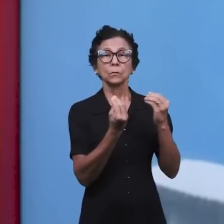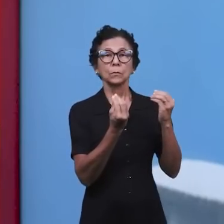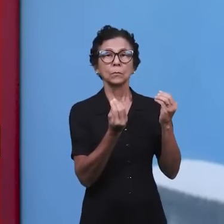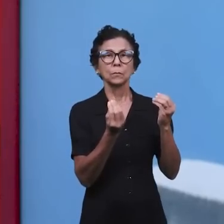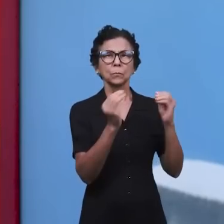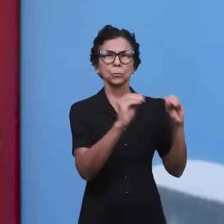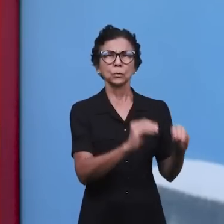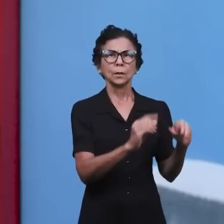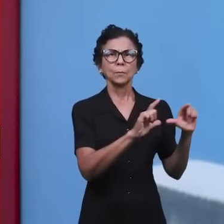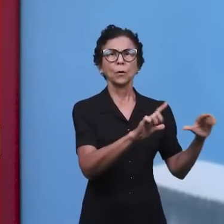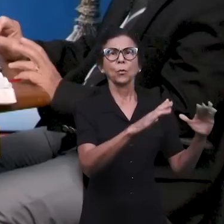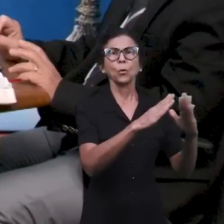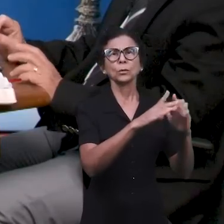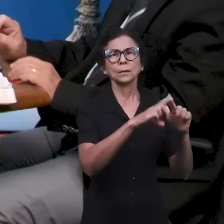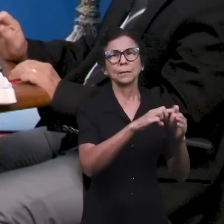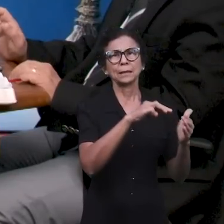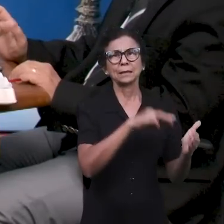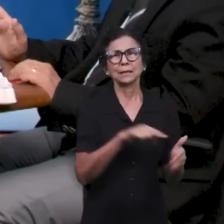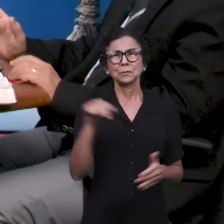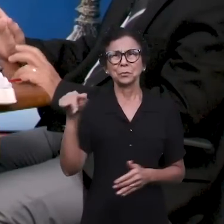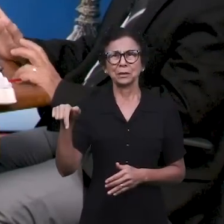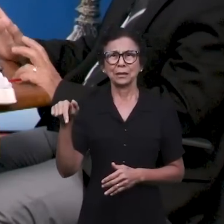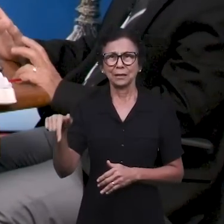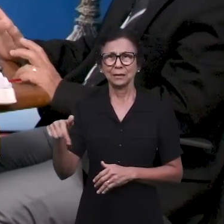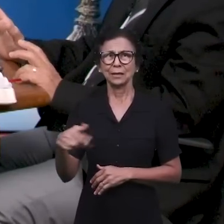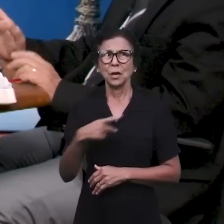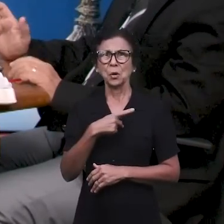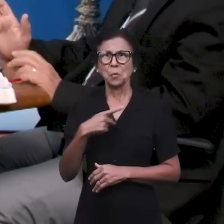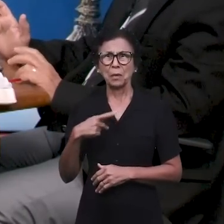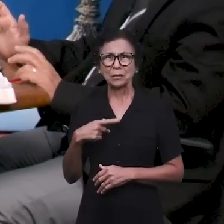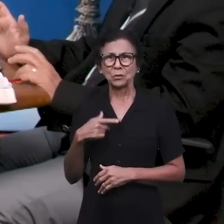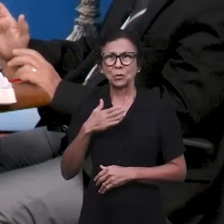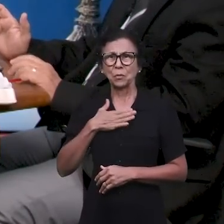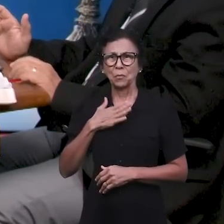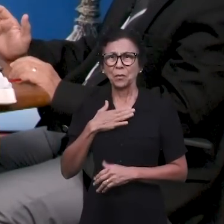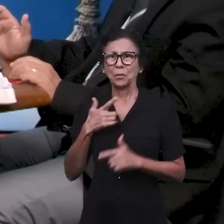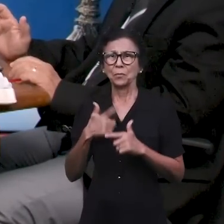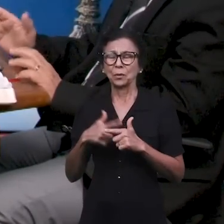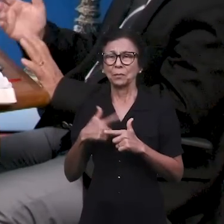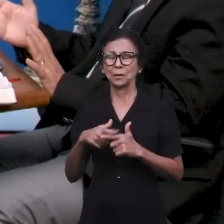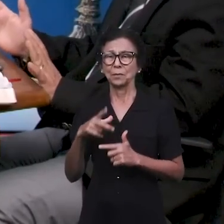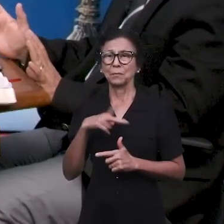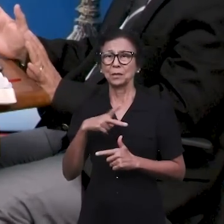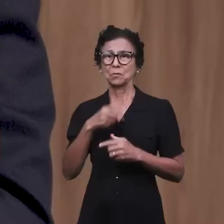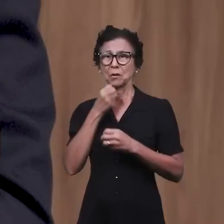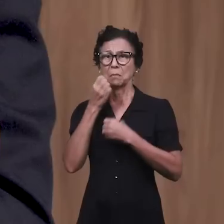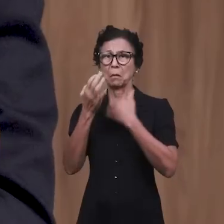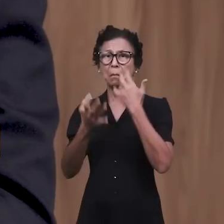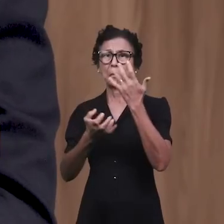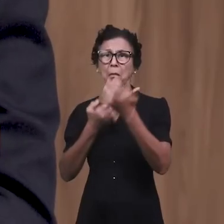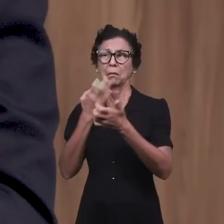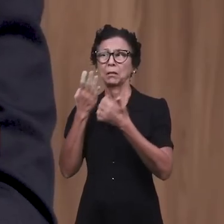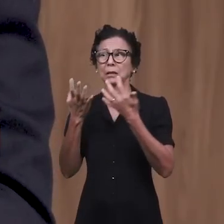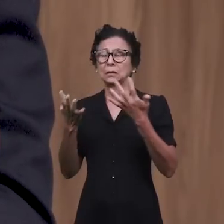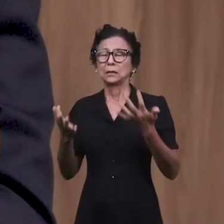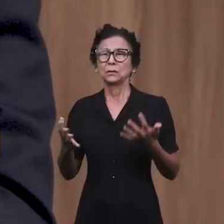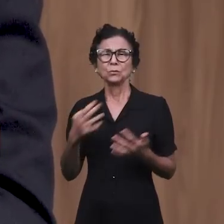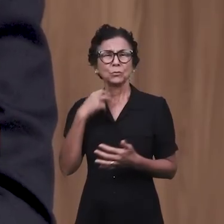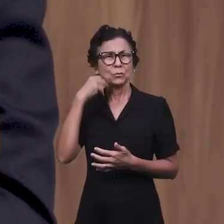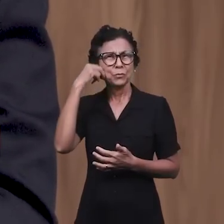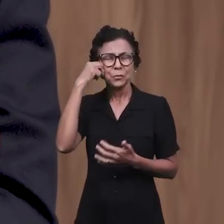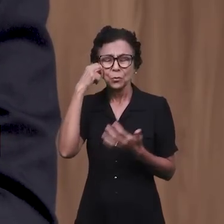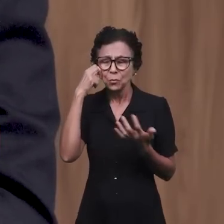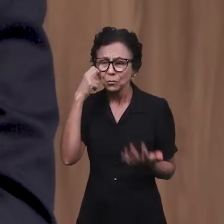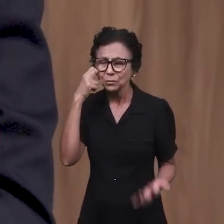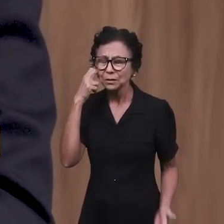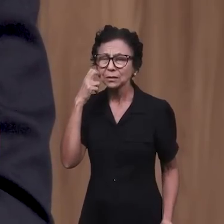coisa difícil. É bem verdade, nós estamos falando sobre isso tem um aspecto mais assim de sabedoria, exatamente, né? A palavra de sabedoria,